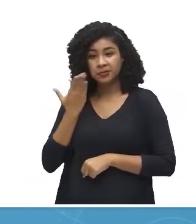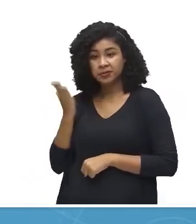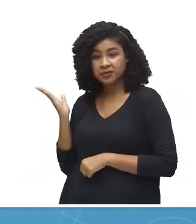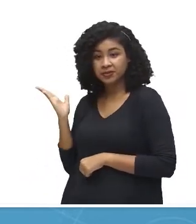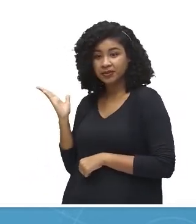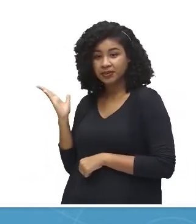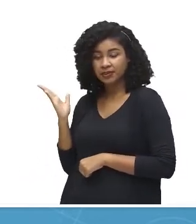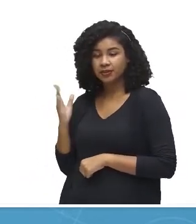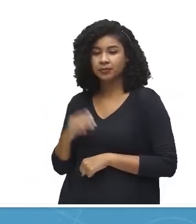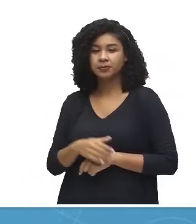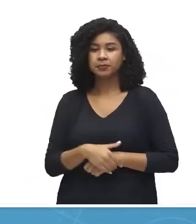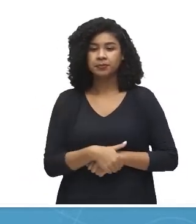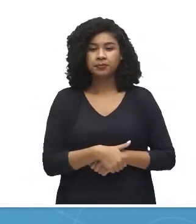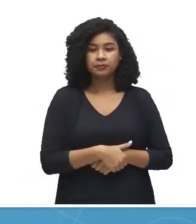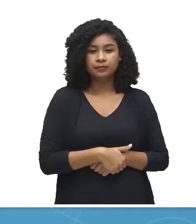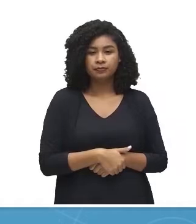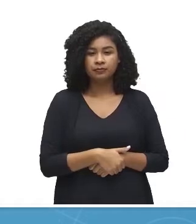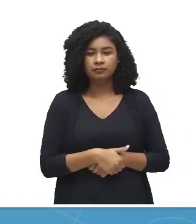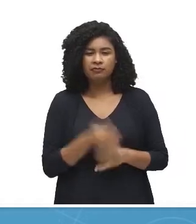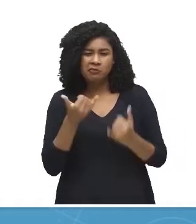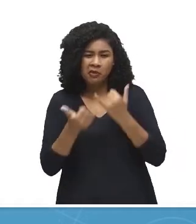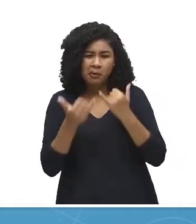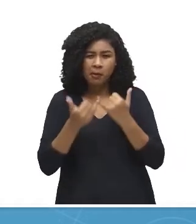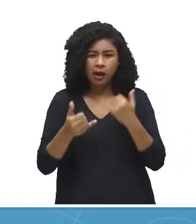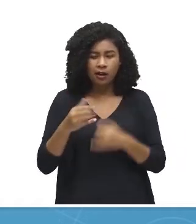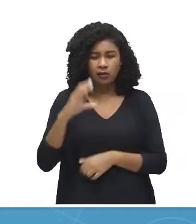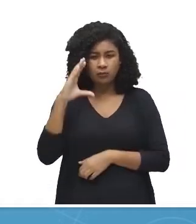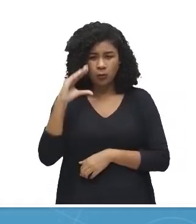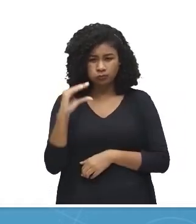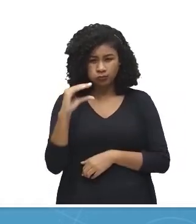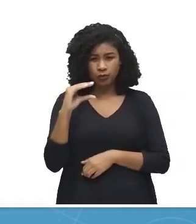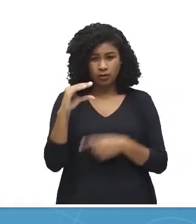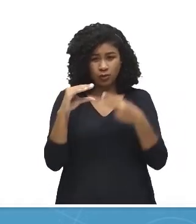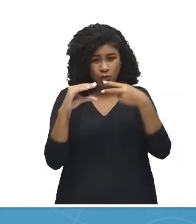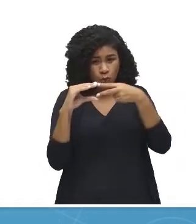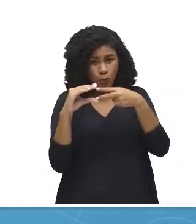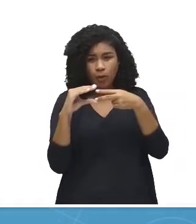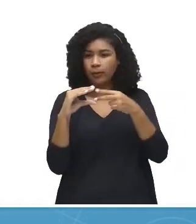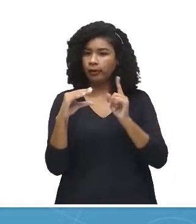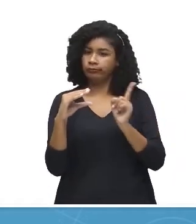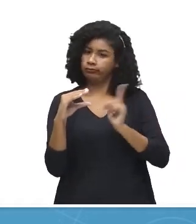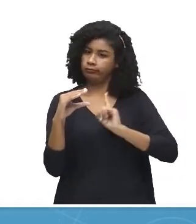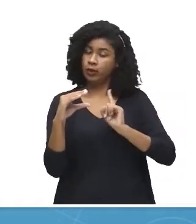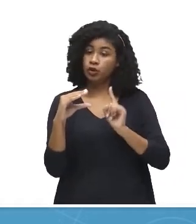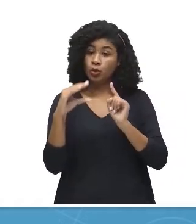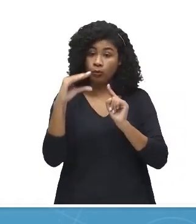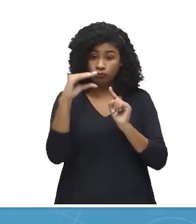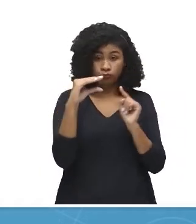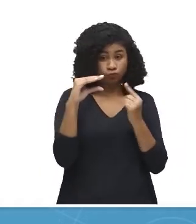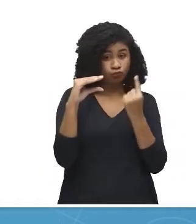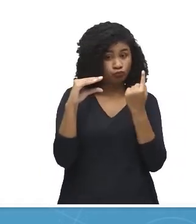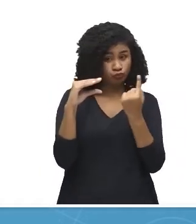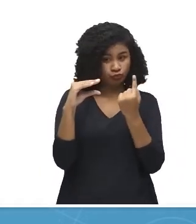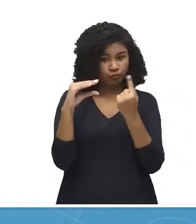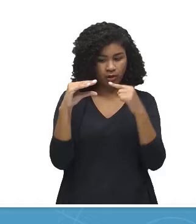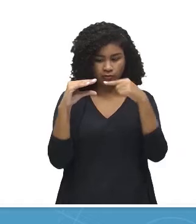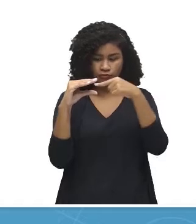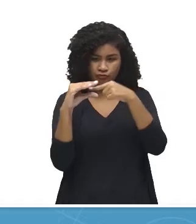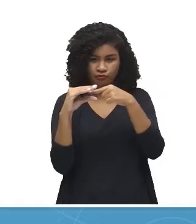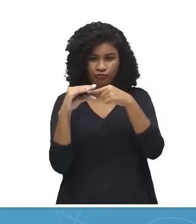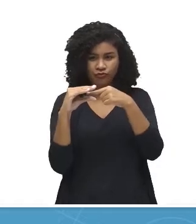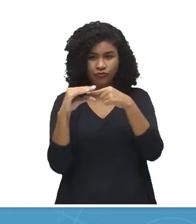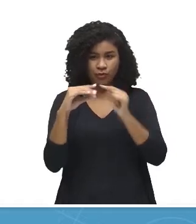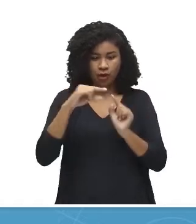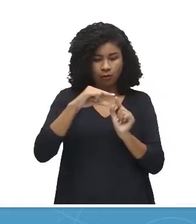estão em alturas diferentes, ele dá a impressão de ser estratificado, ou seja, em camadas. Mas ele não é, como o próprio nome diz, que